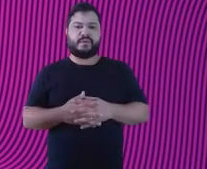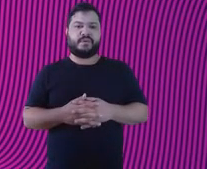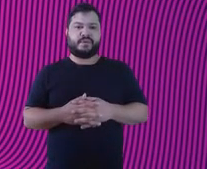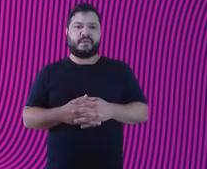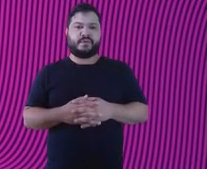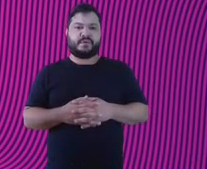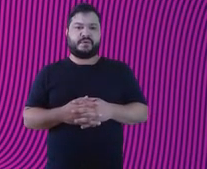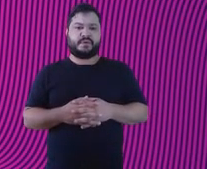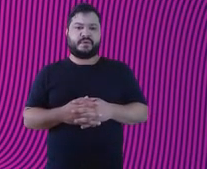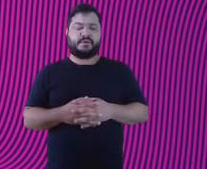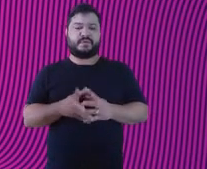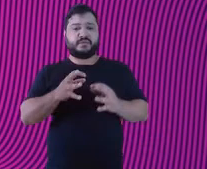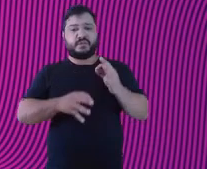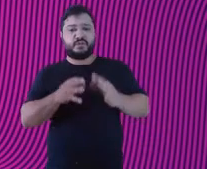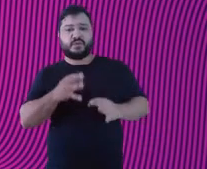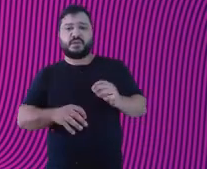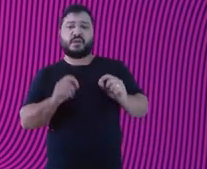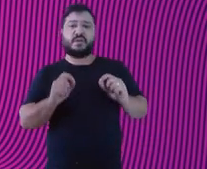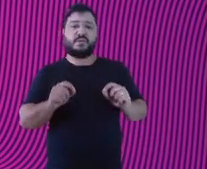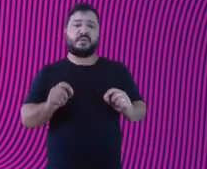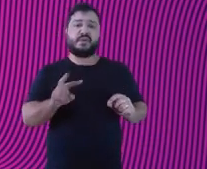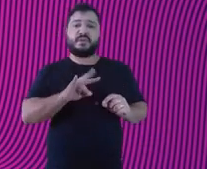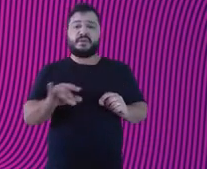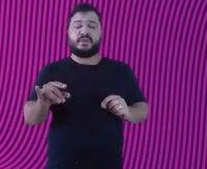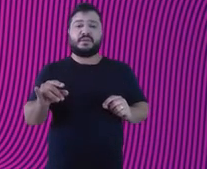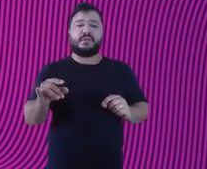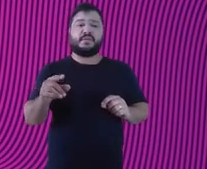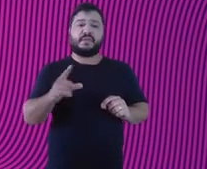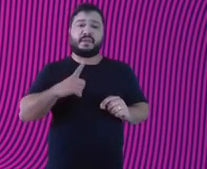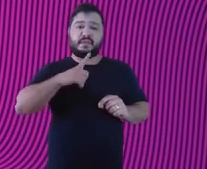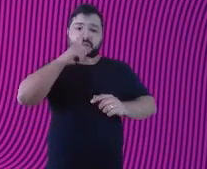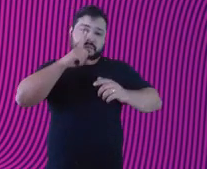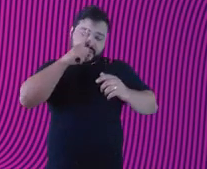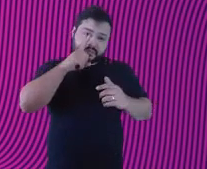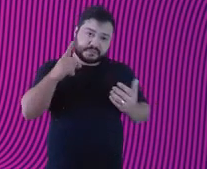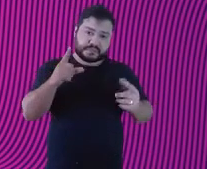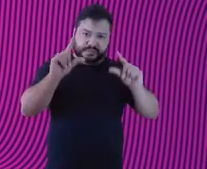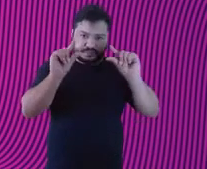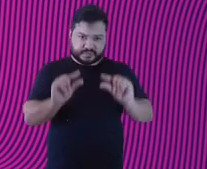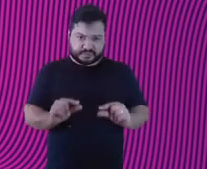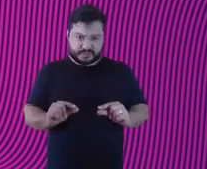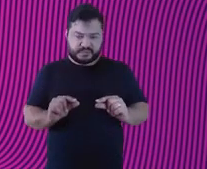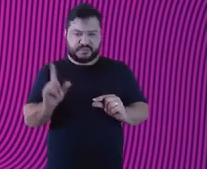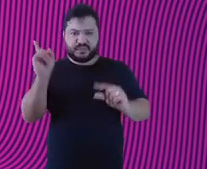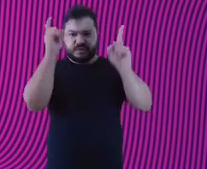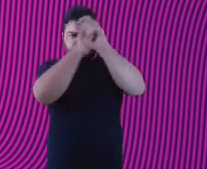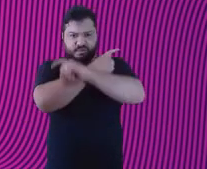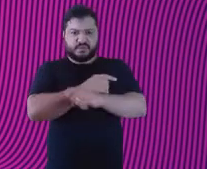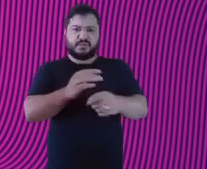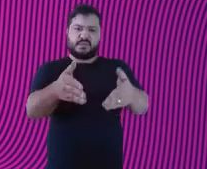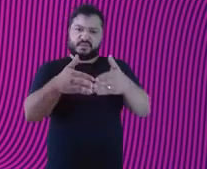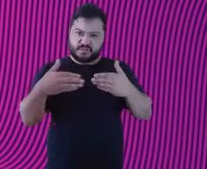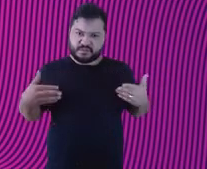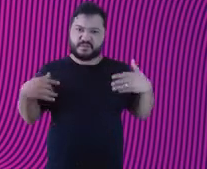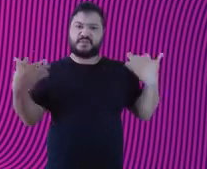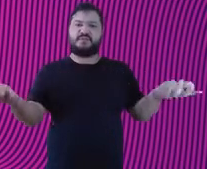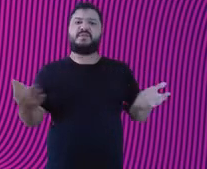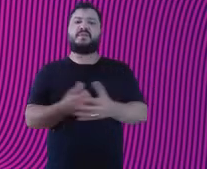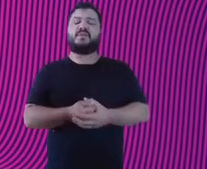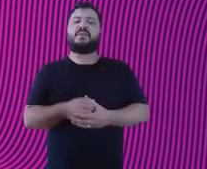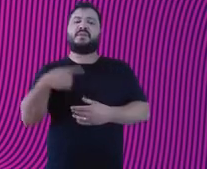vocês julgarem que envolvam um risco mínimo de complicação, por favor, a gente